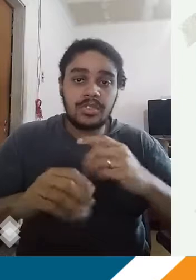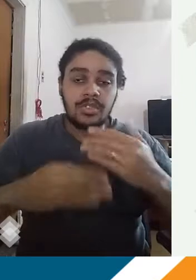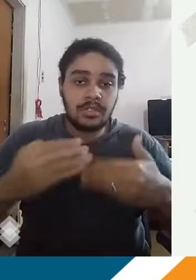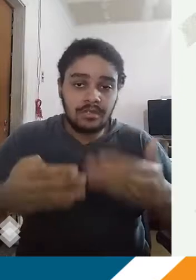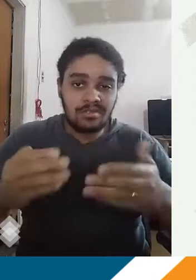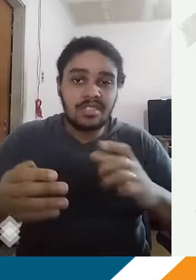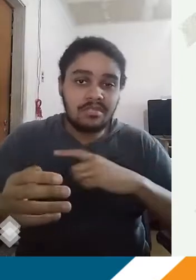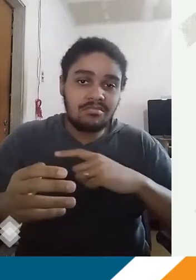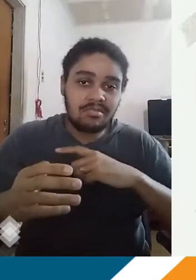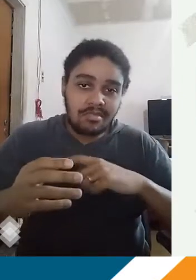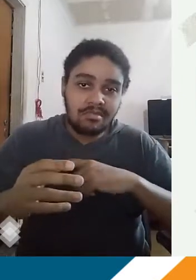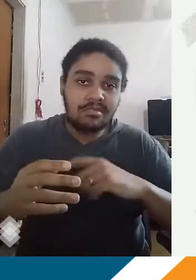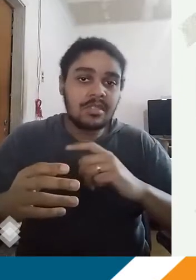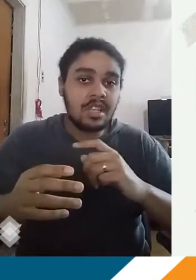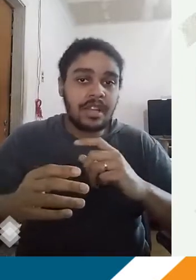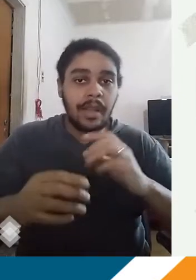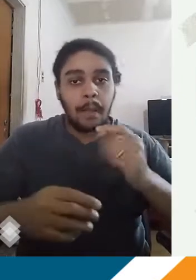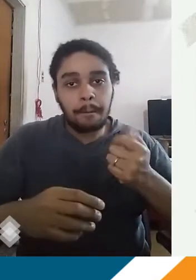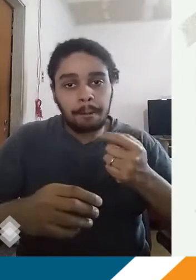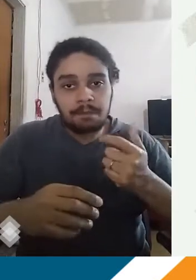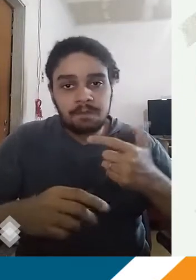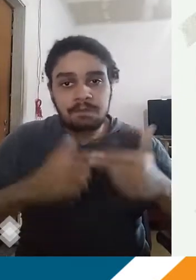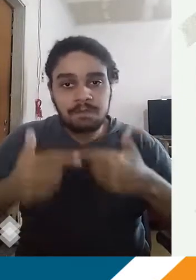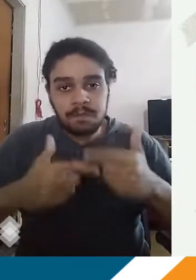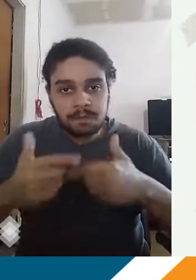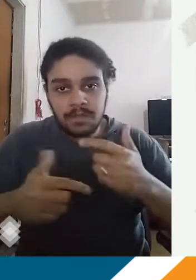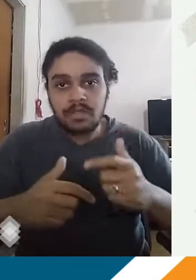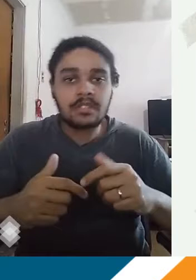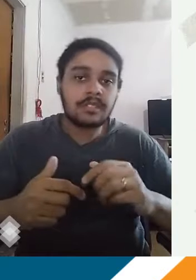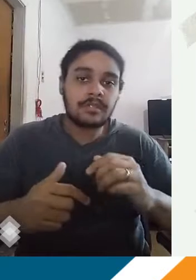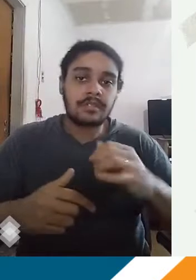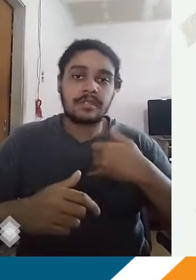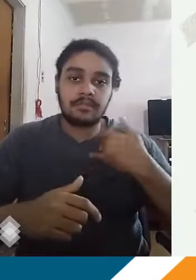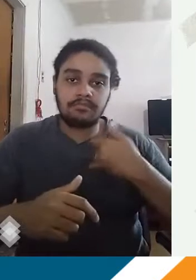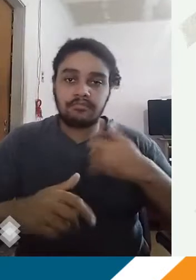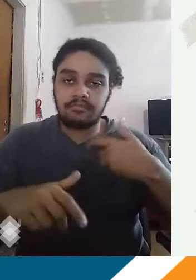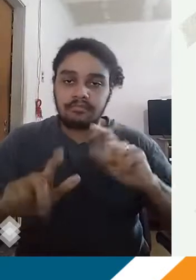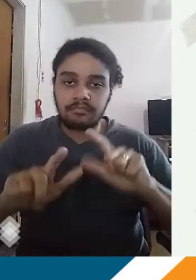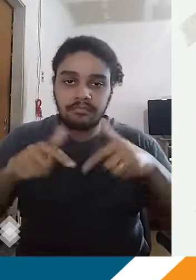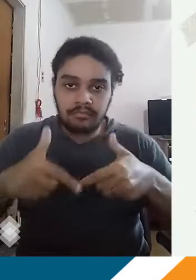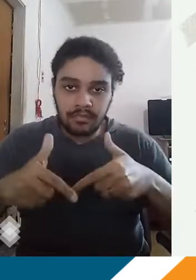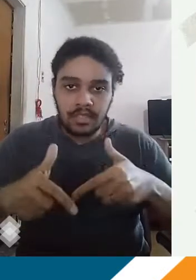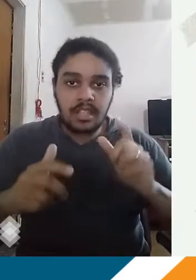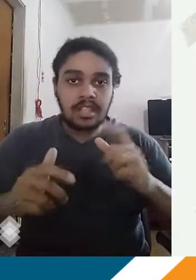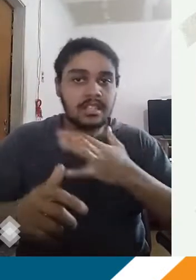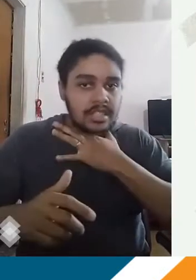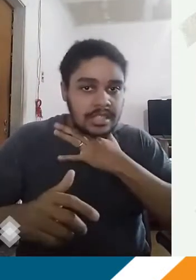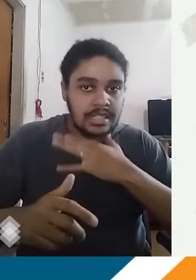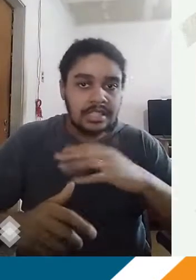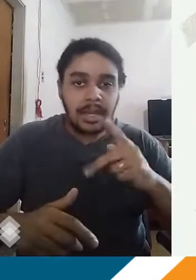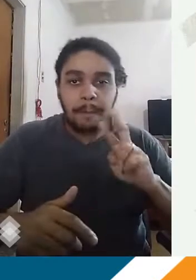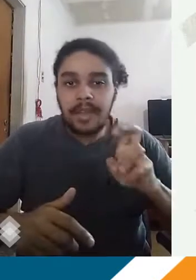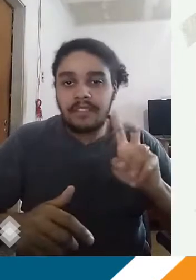que provavelmente enfrentará problemas de escassez de mão de obra, diminuição da população economicamente ativa ou idade ativa e com